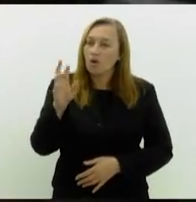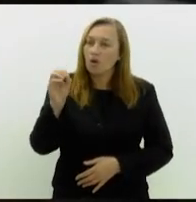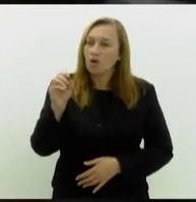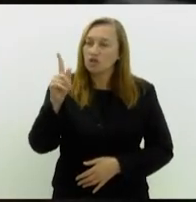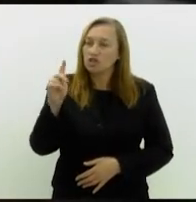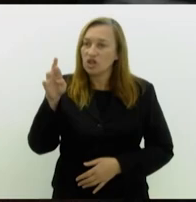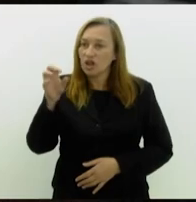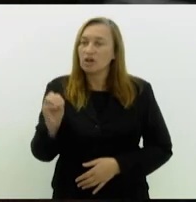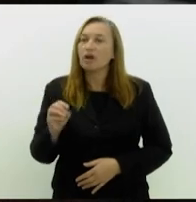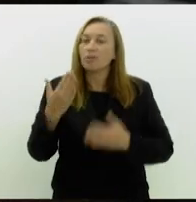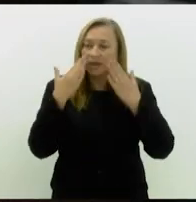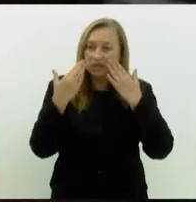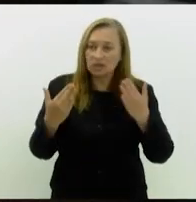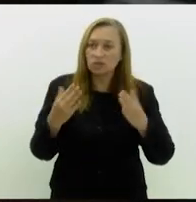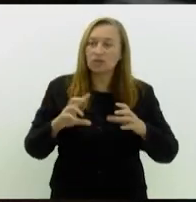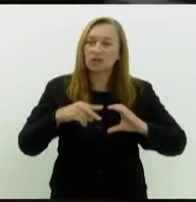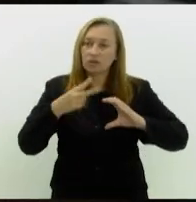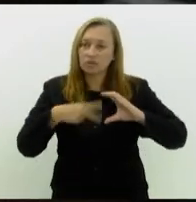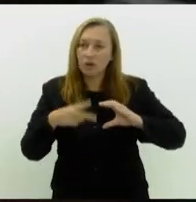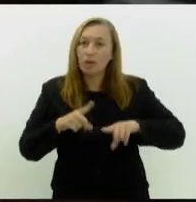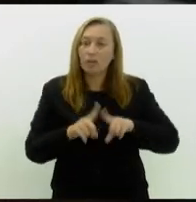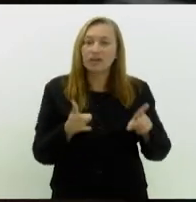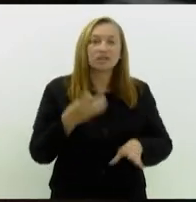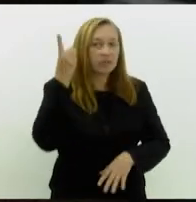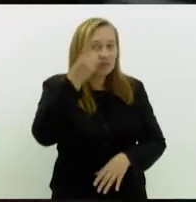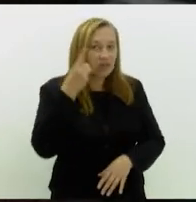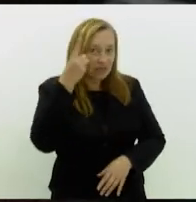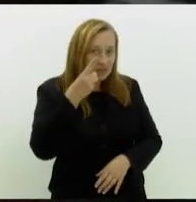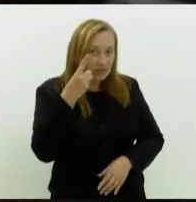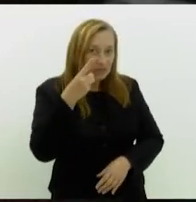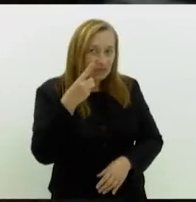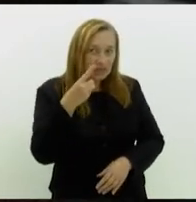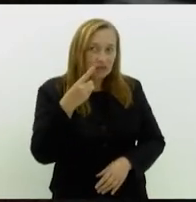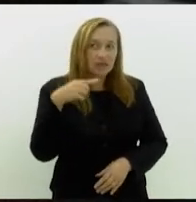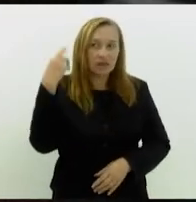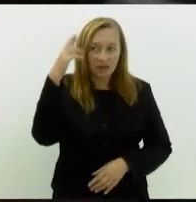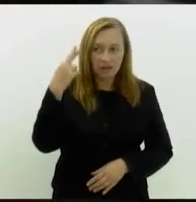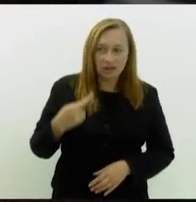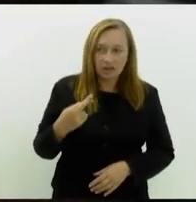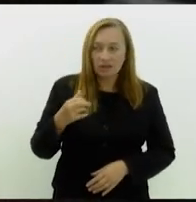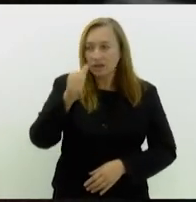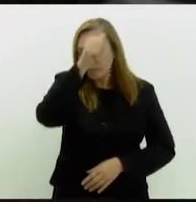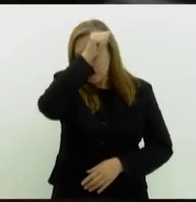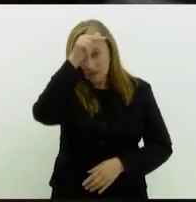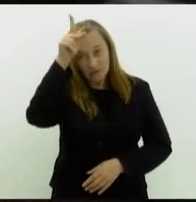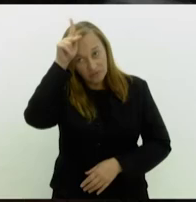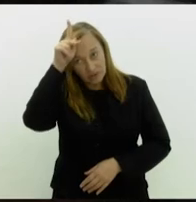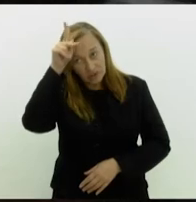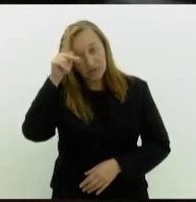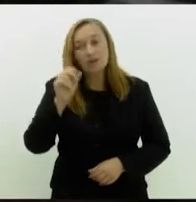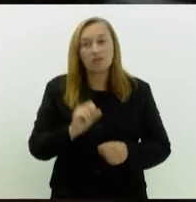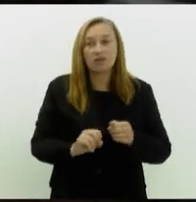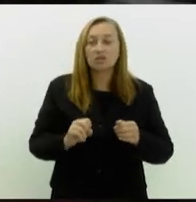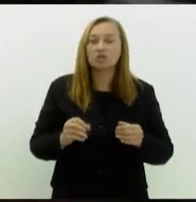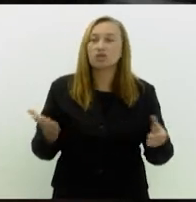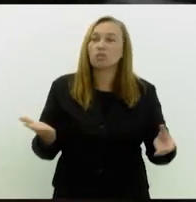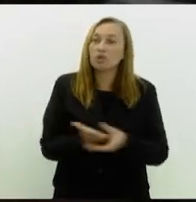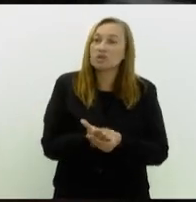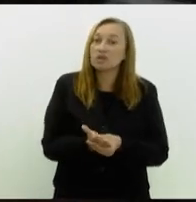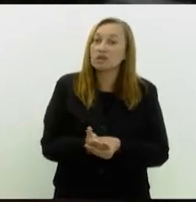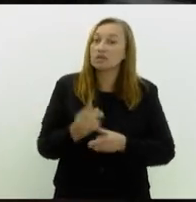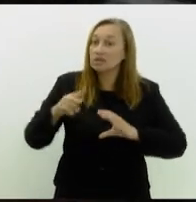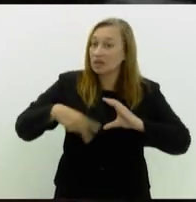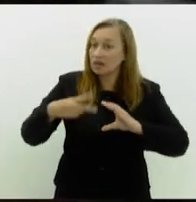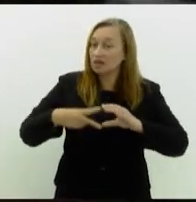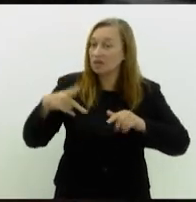Câmara Municipal mas aí deputada Renata o Lobby do prefeito e seus apaniguados fez com que o processo na Câmara